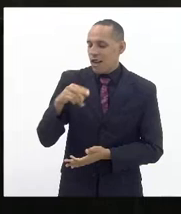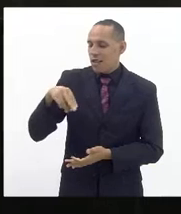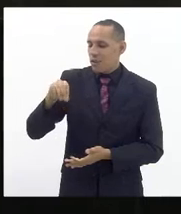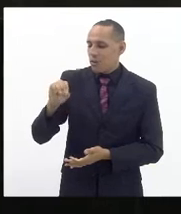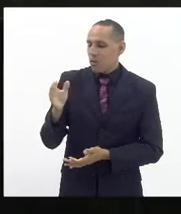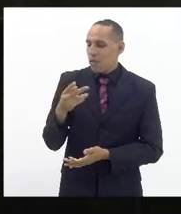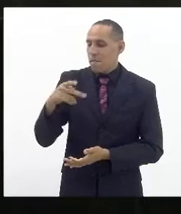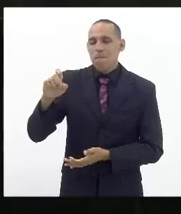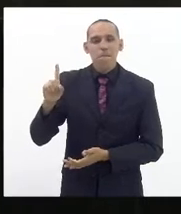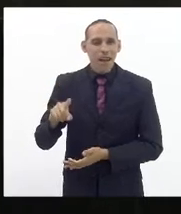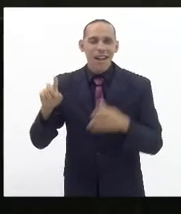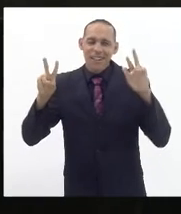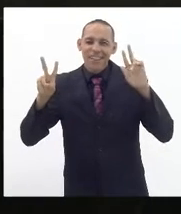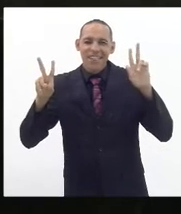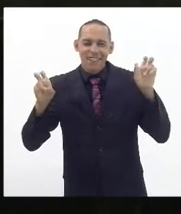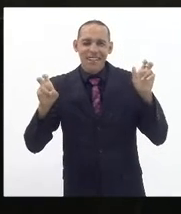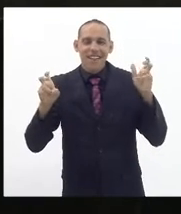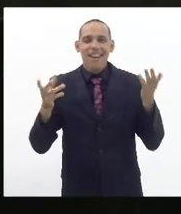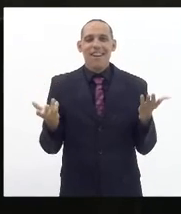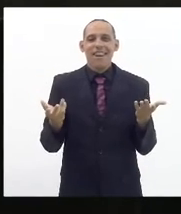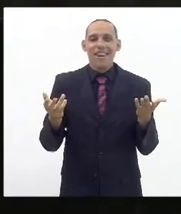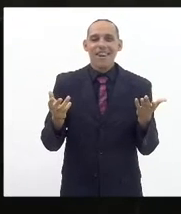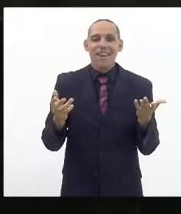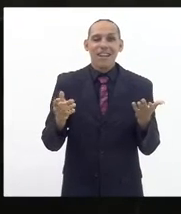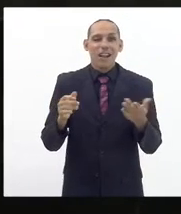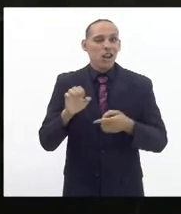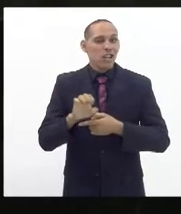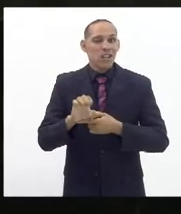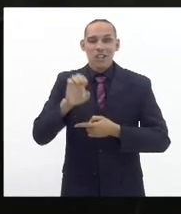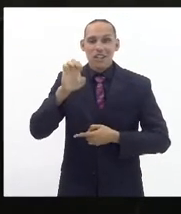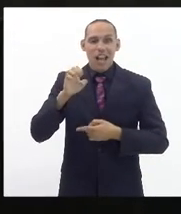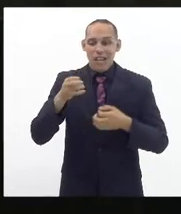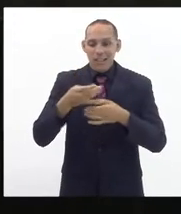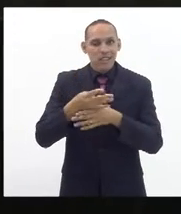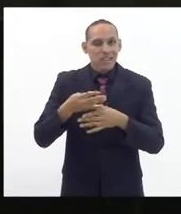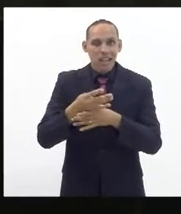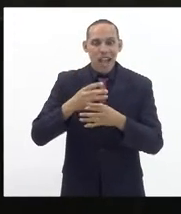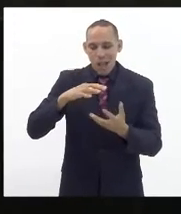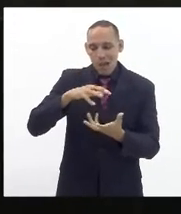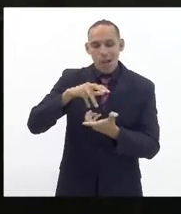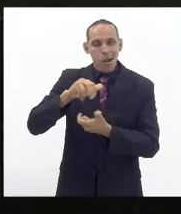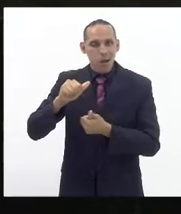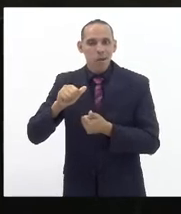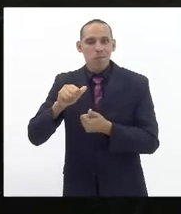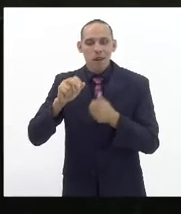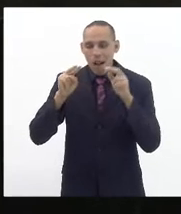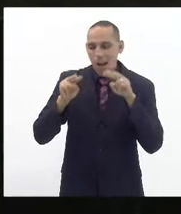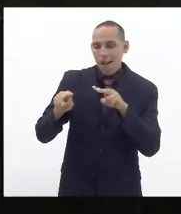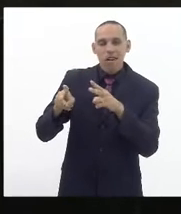dança, dessa manifestação que ganhou o nosso estado, ganhou nossa cidade, ganhou o mundo todo.